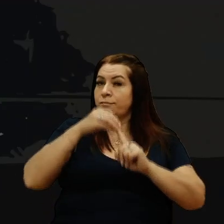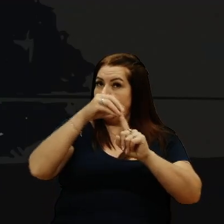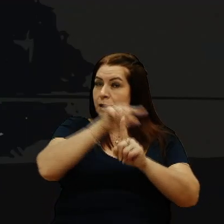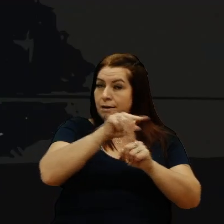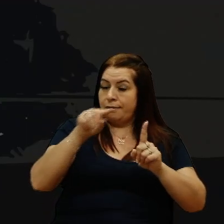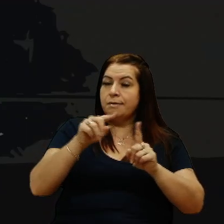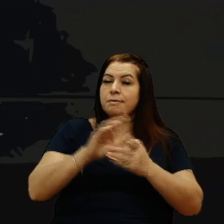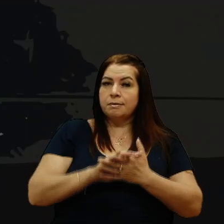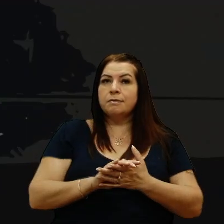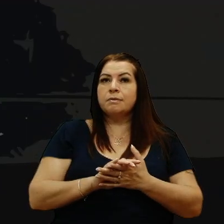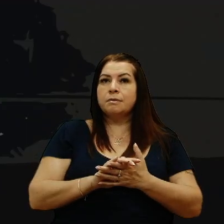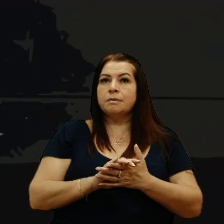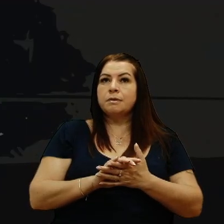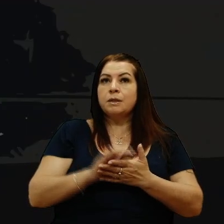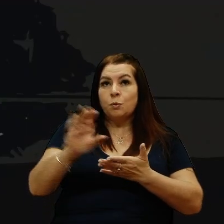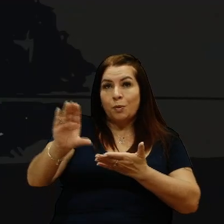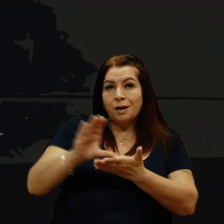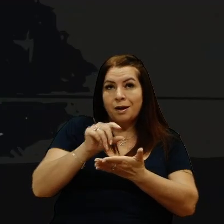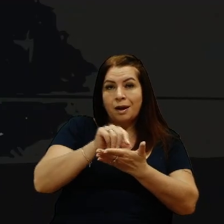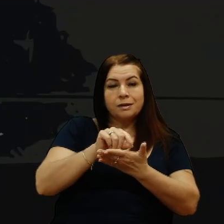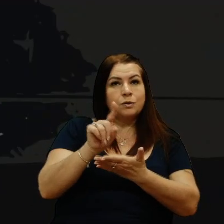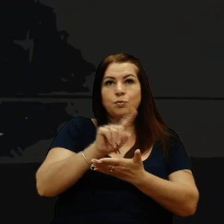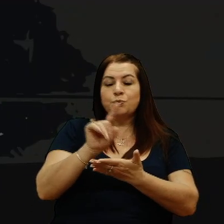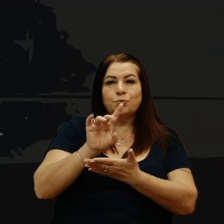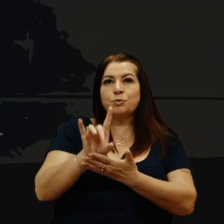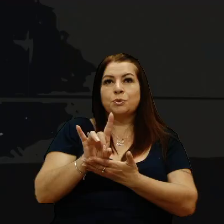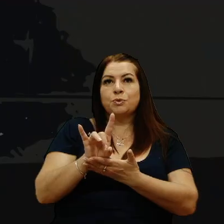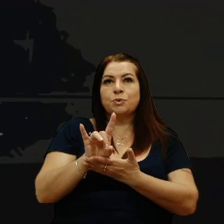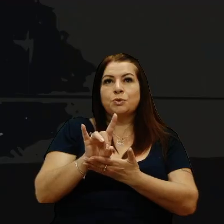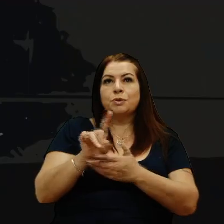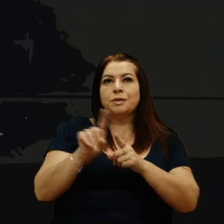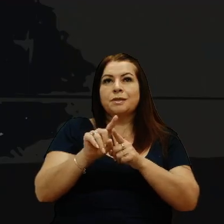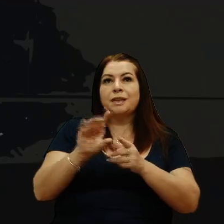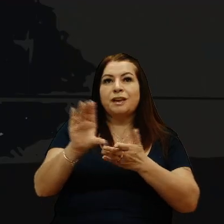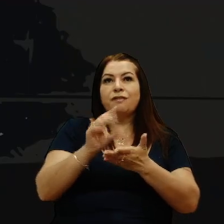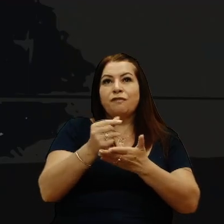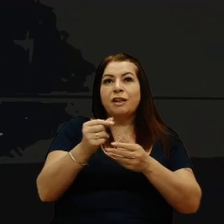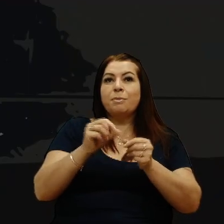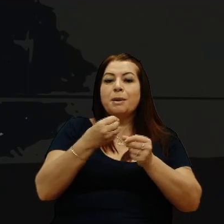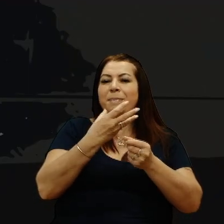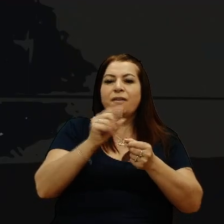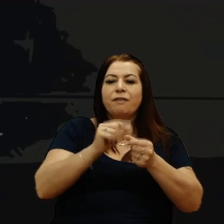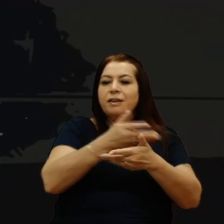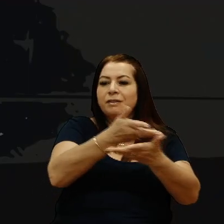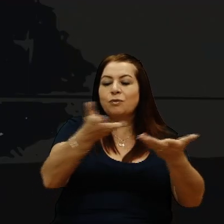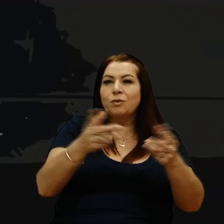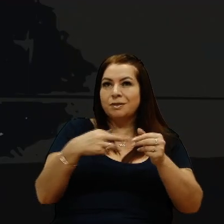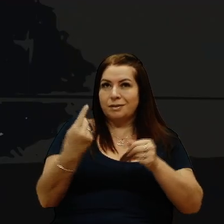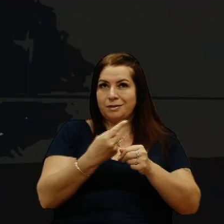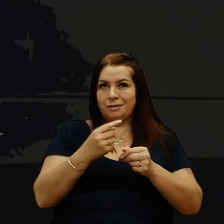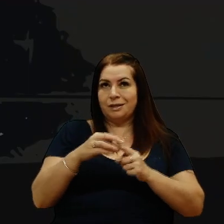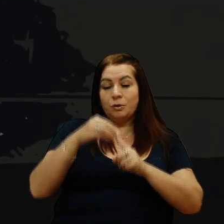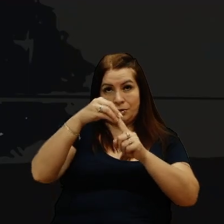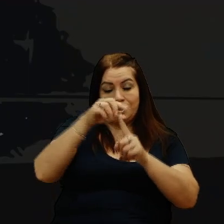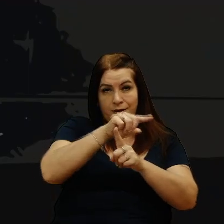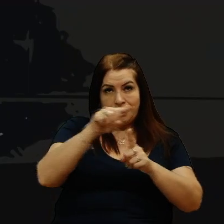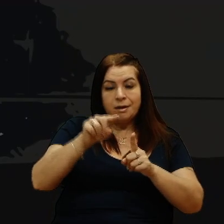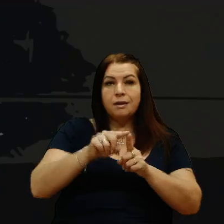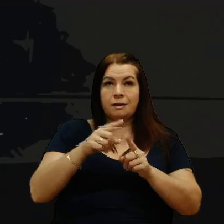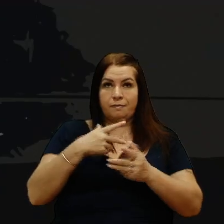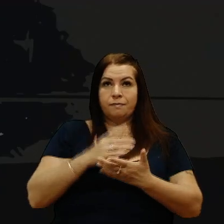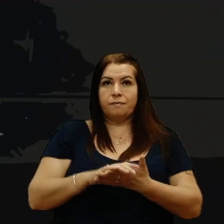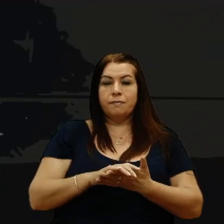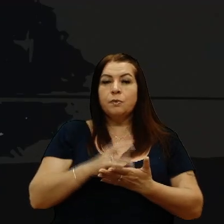que o repasse ele não será em verbas, mas em benfeitorias. E aqui eu quero destacar, presidente, e quando eu falo,